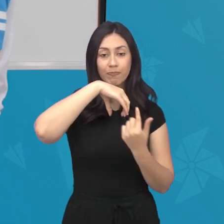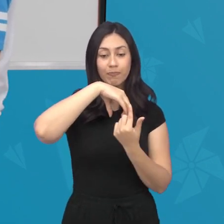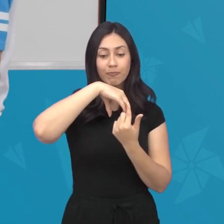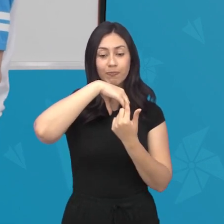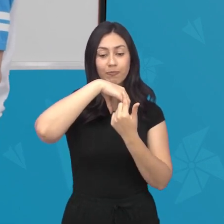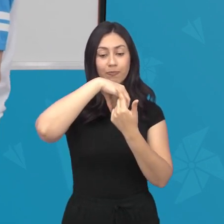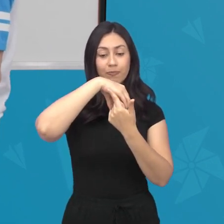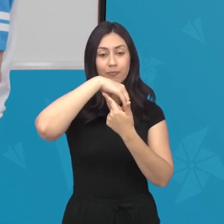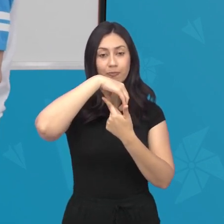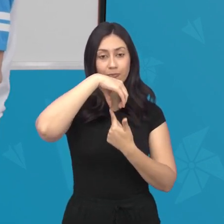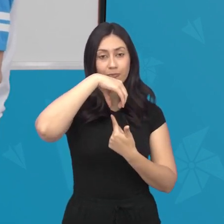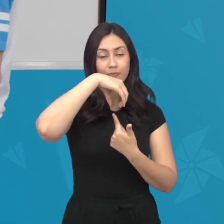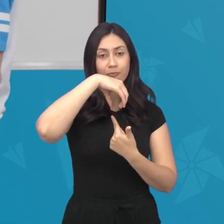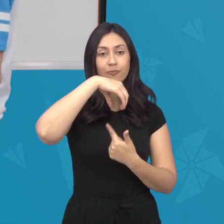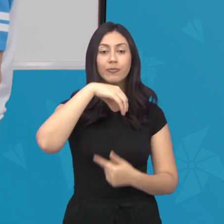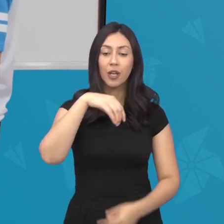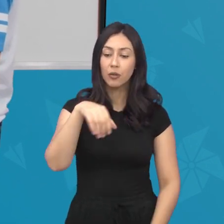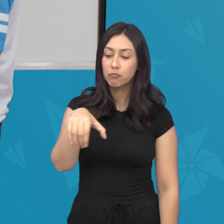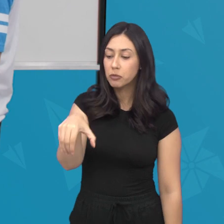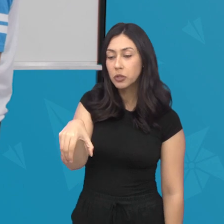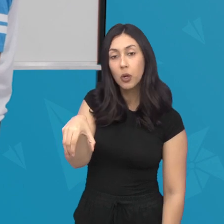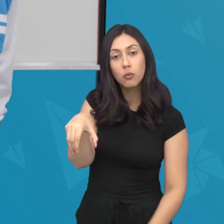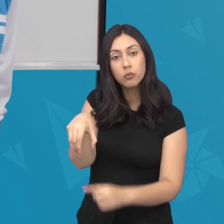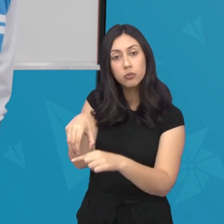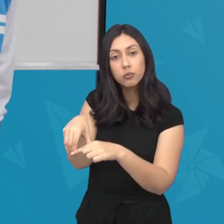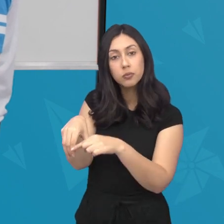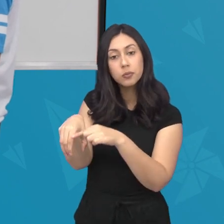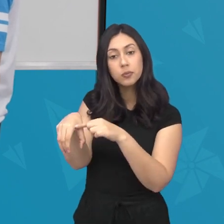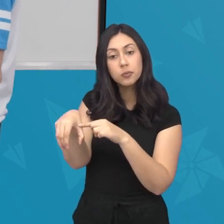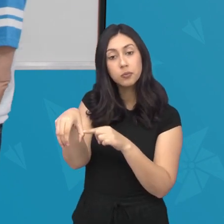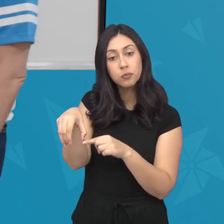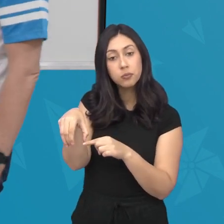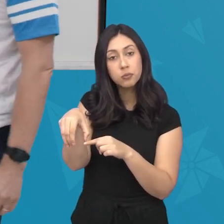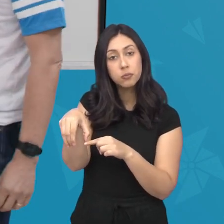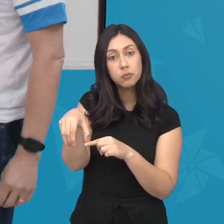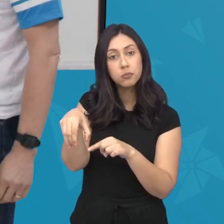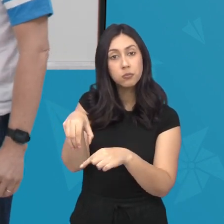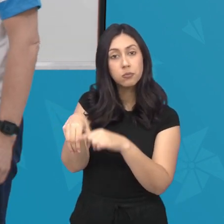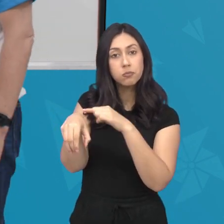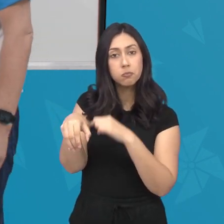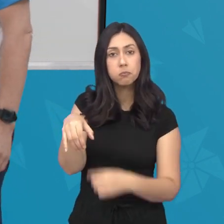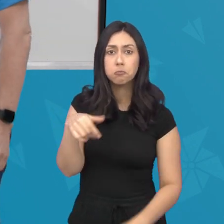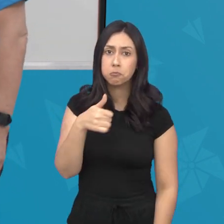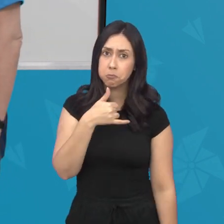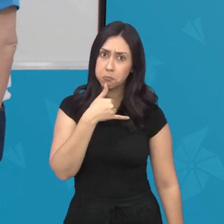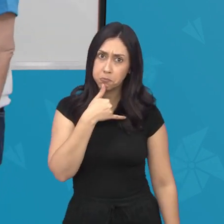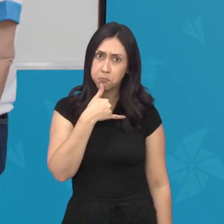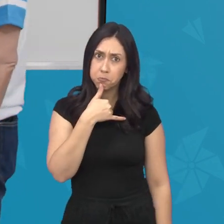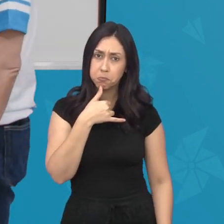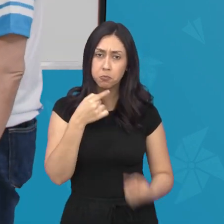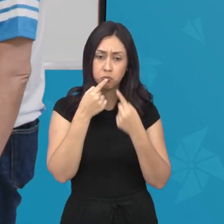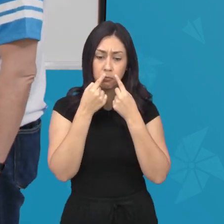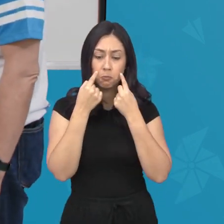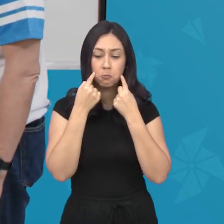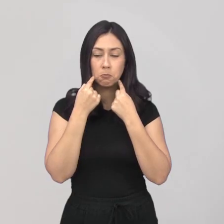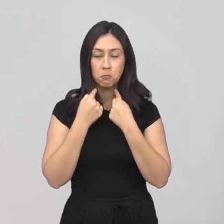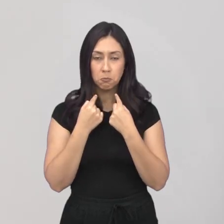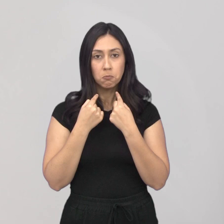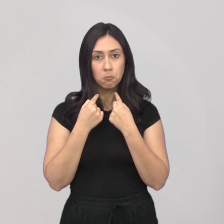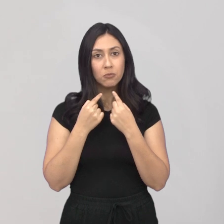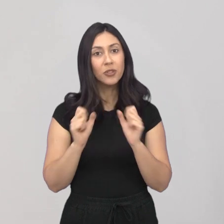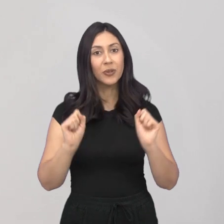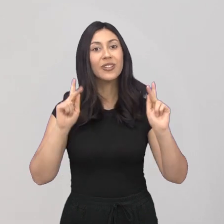A menor que 0, vai ser uma carinha fechada, um sorrisinho fechado. Ok?